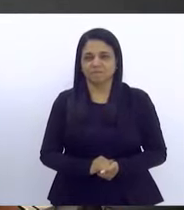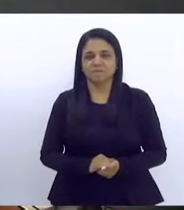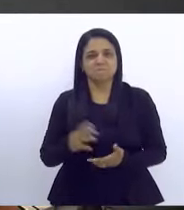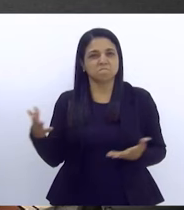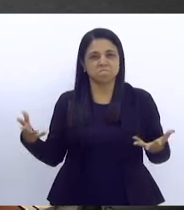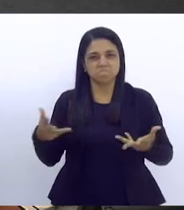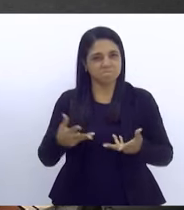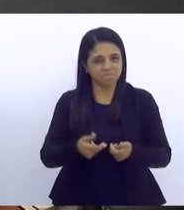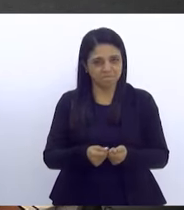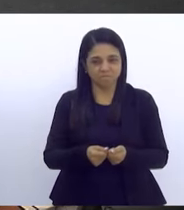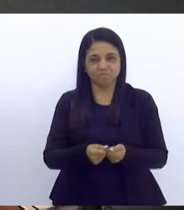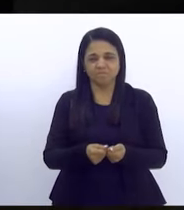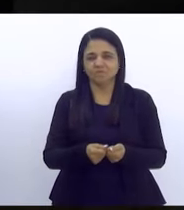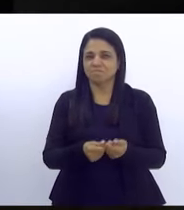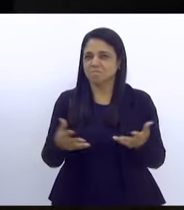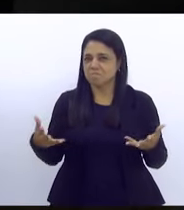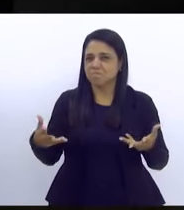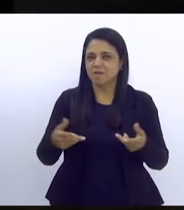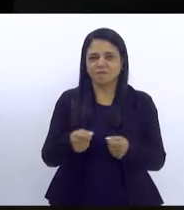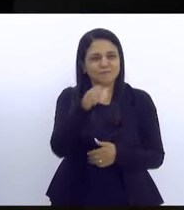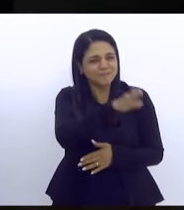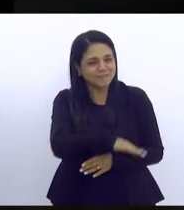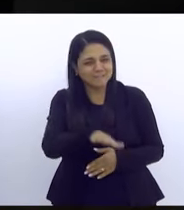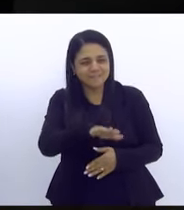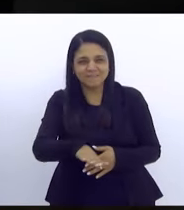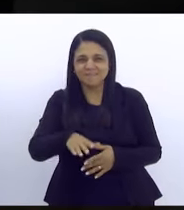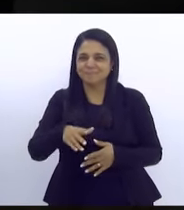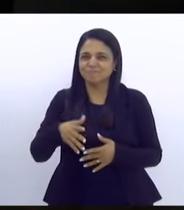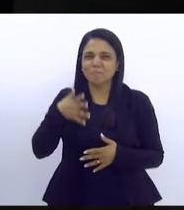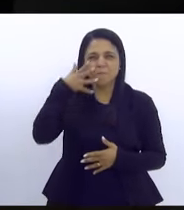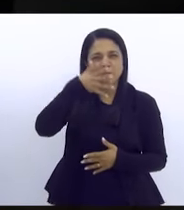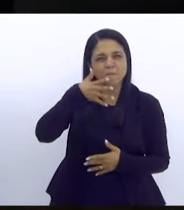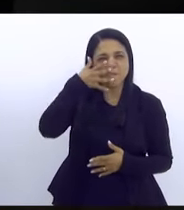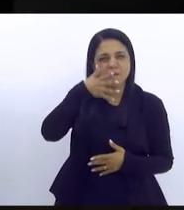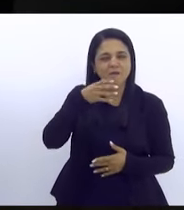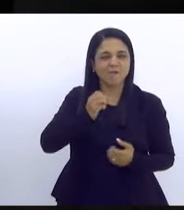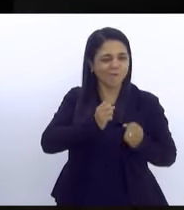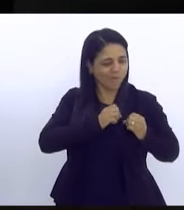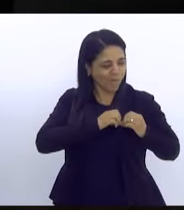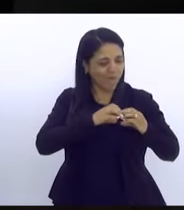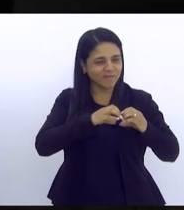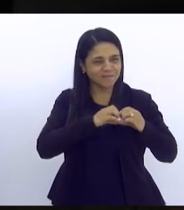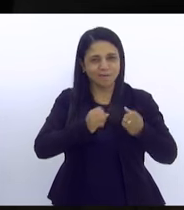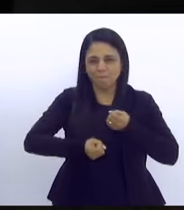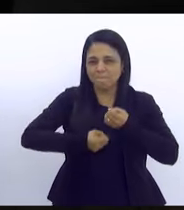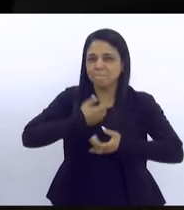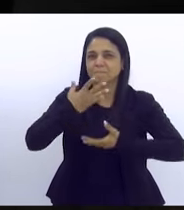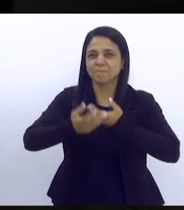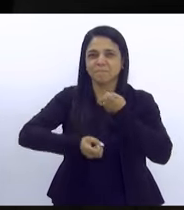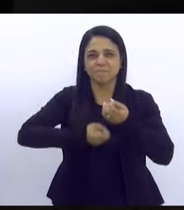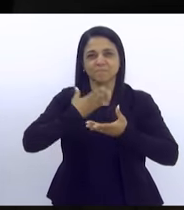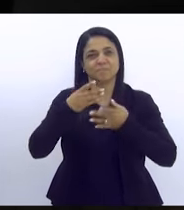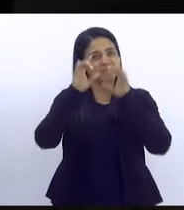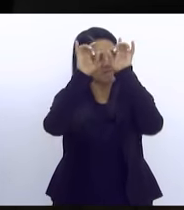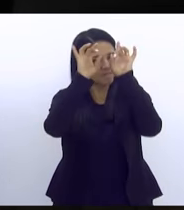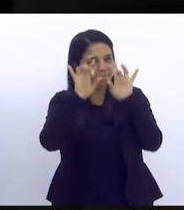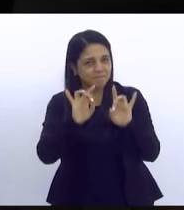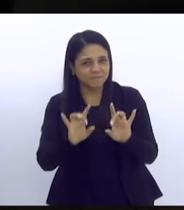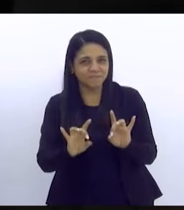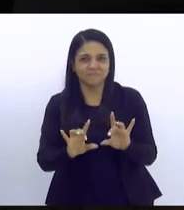Maravilhoso ver, é maravilhoso ver as crianças falando, né? Sai do coração. É muito especial.